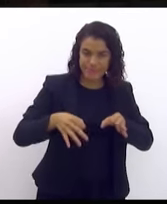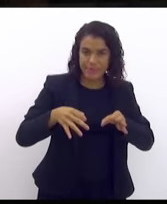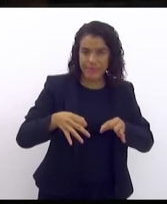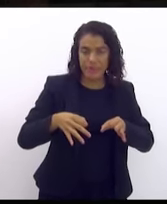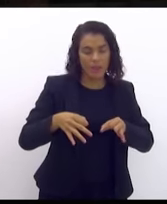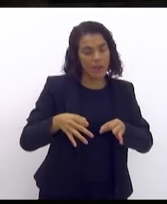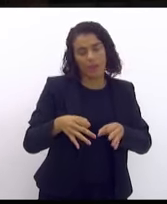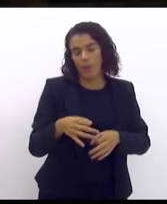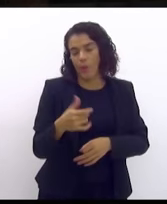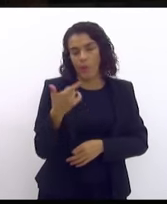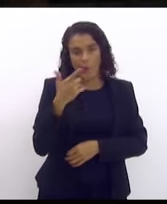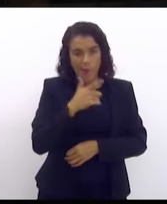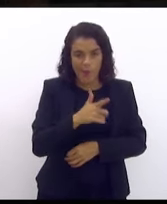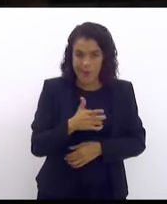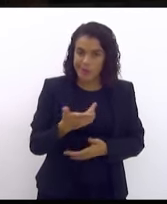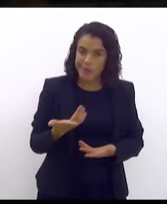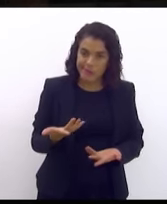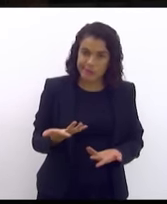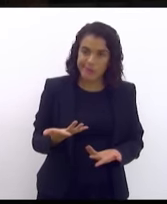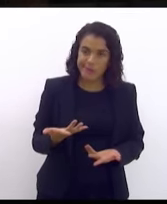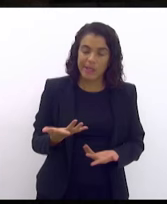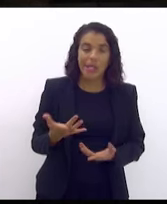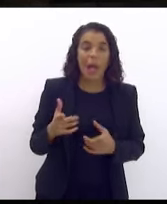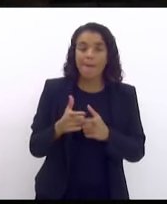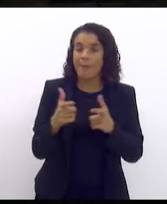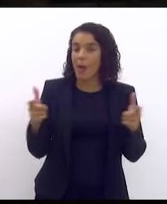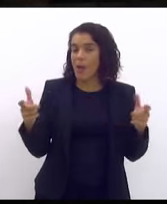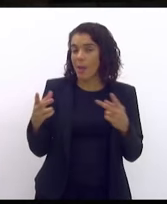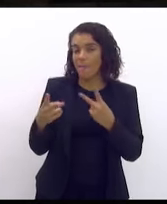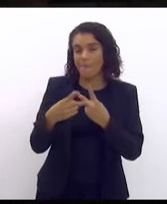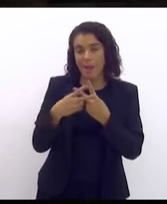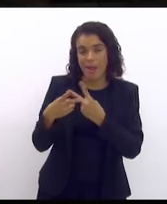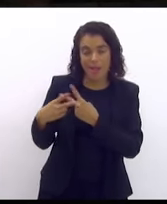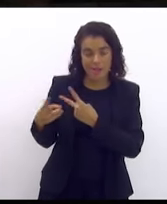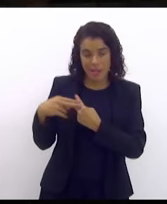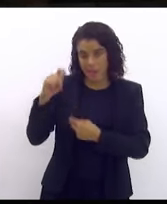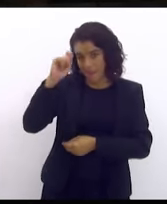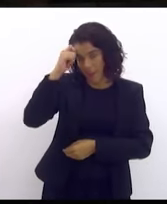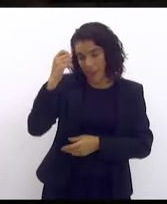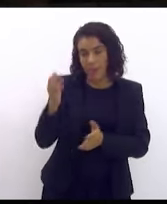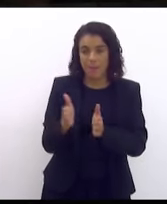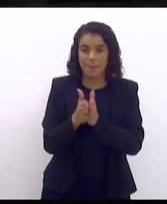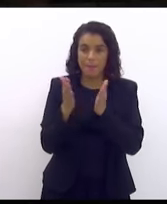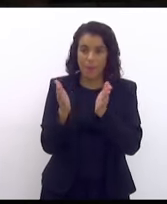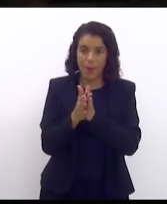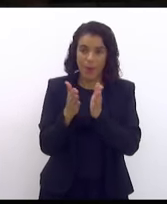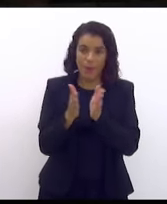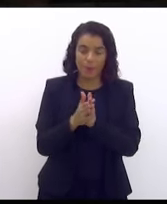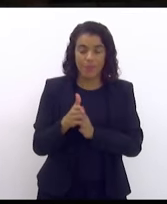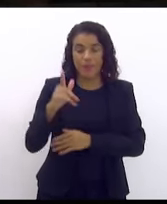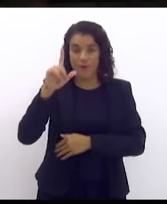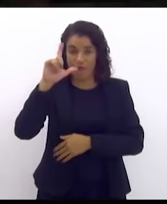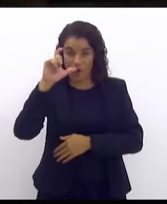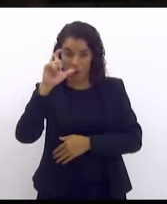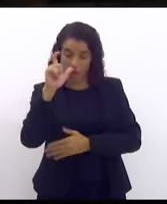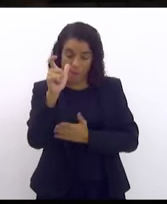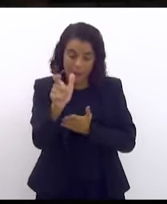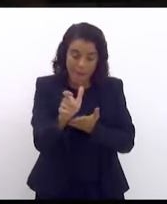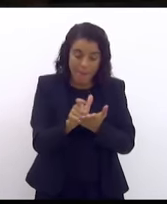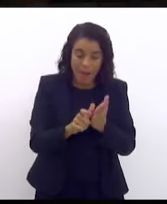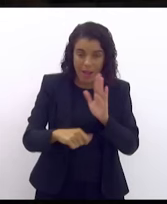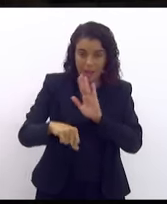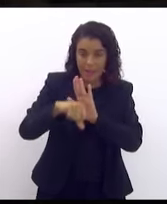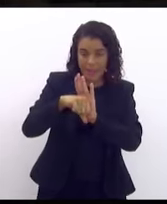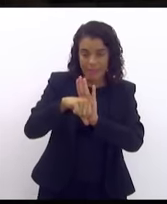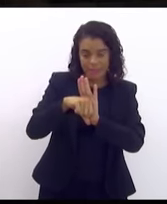Inexoravelmente nos pretos e pobres e reconhecimento fotográfico Como